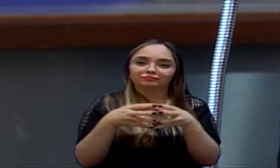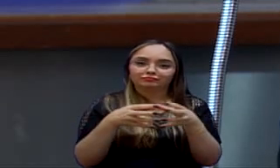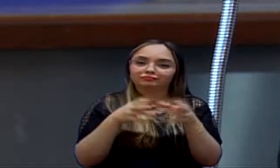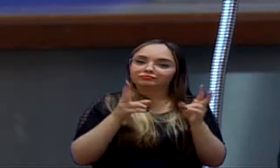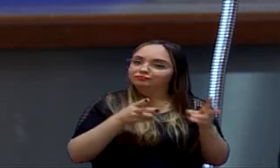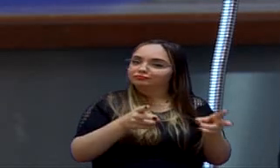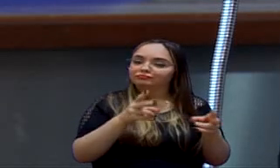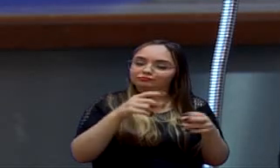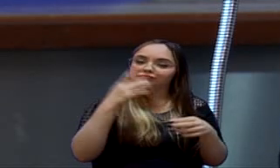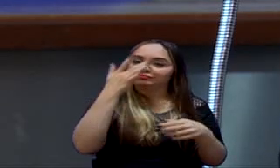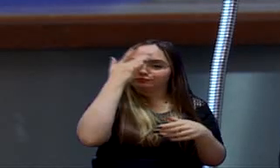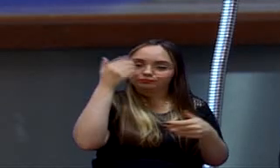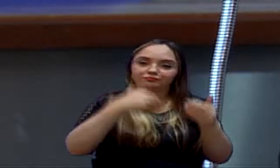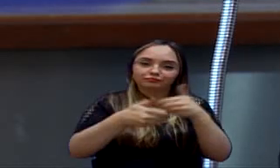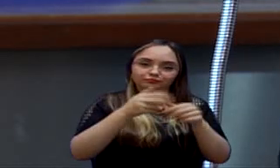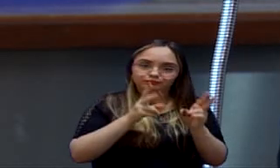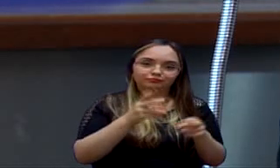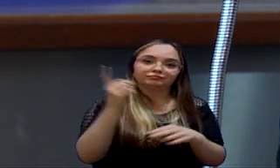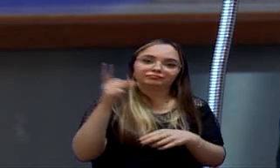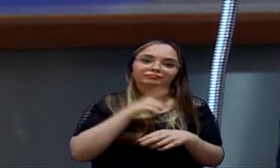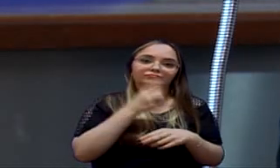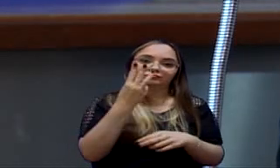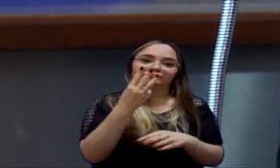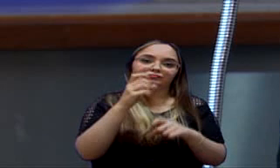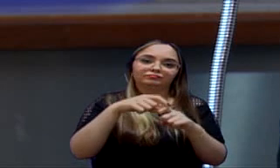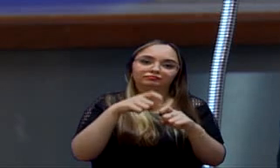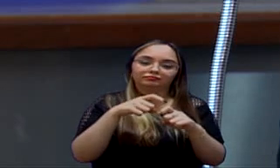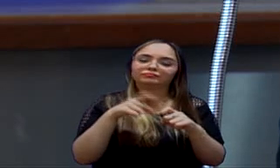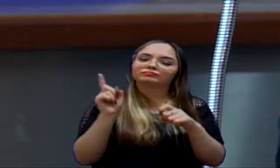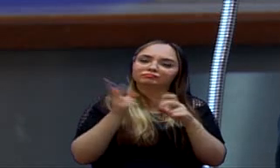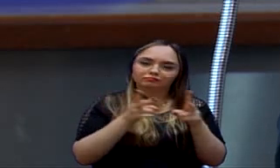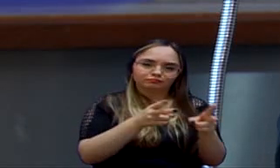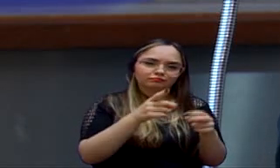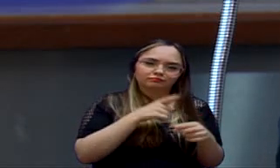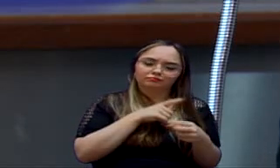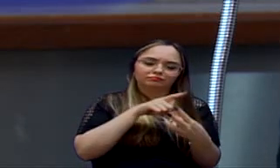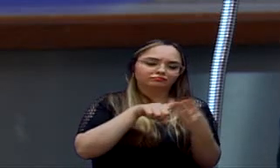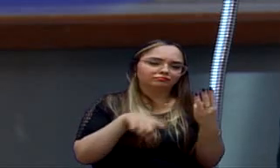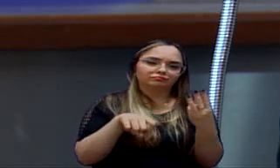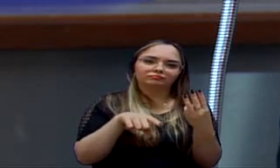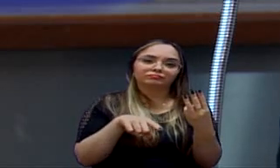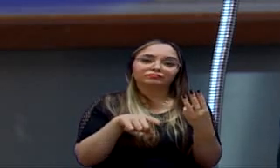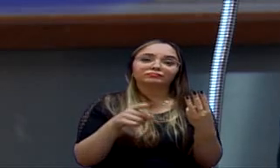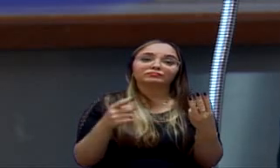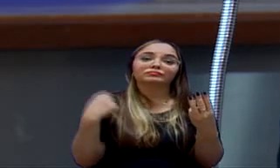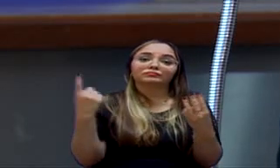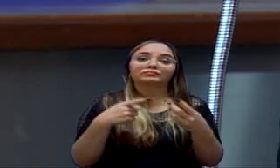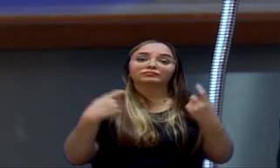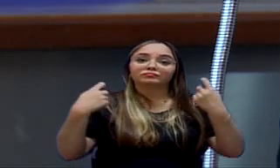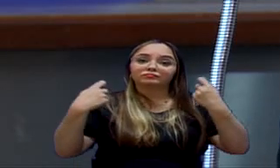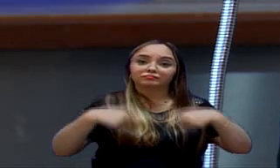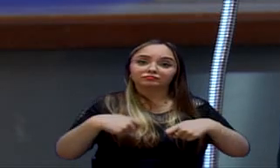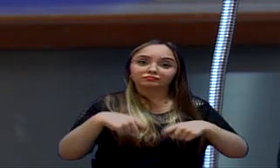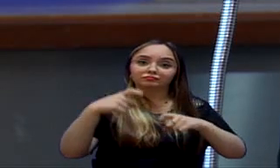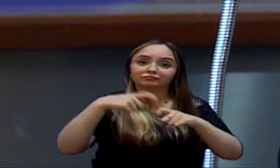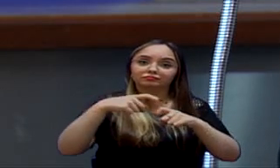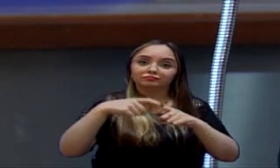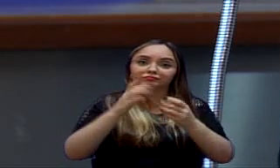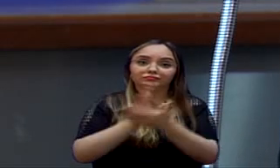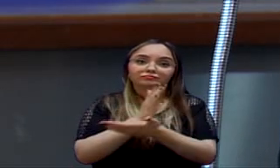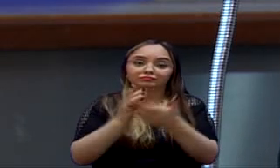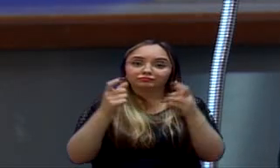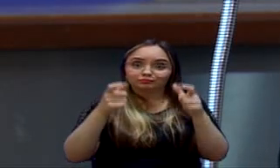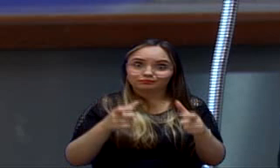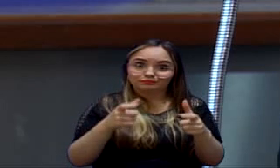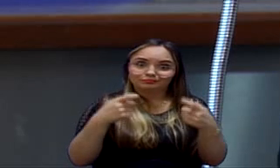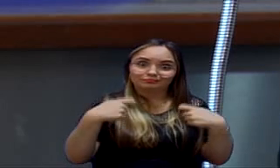com atendimento nós temos três médicos lá Eles continuam atendendo porque a gente fez é como a gente necessita de análise médica em algum desses